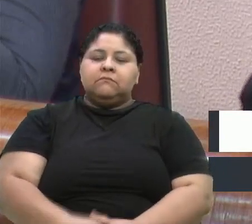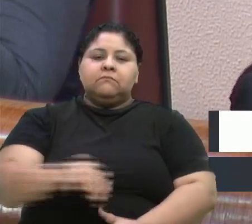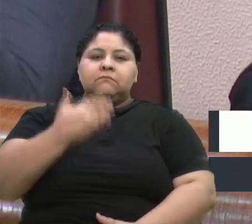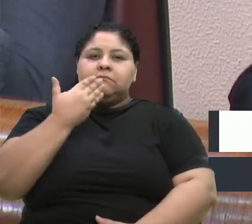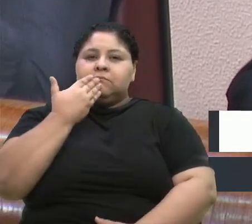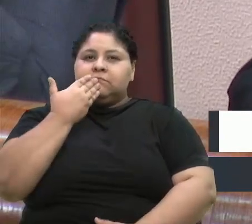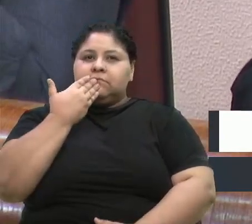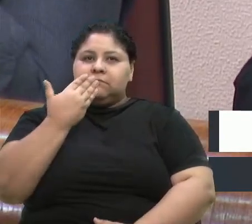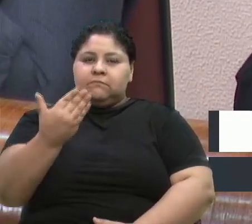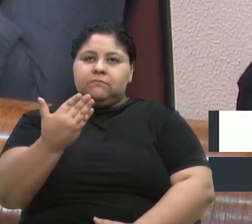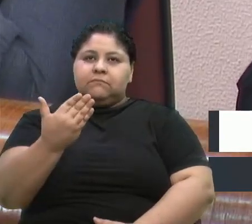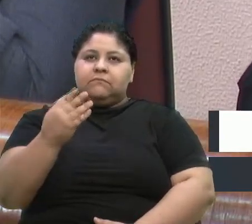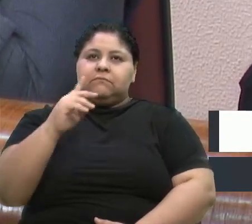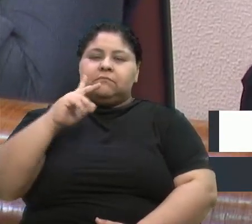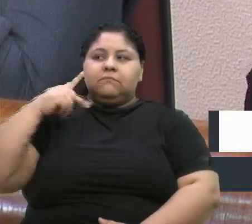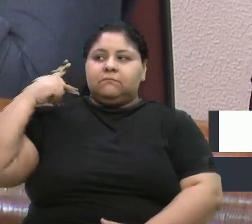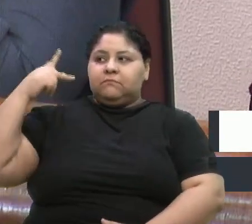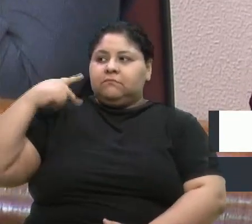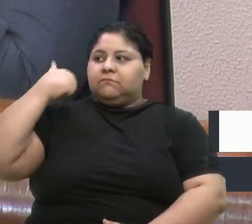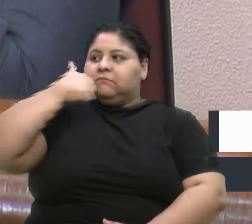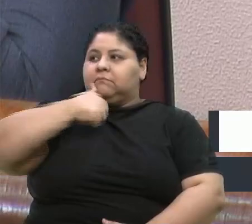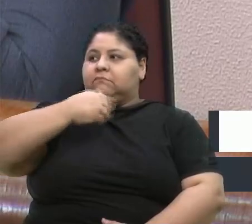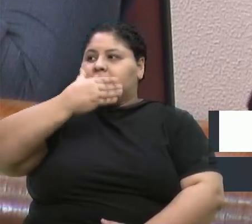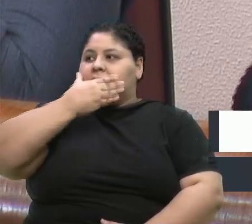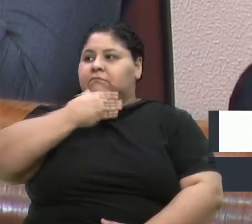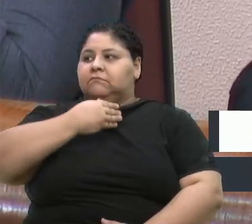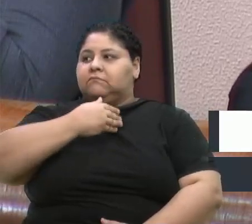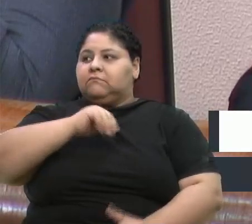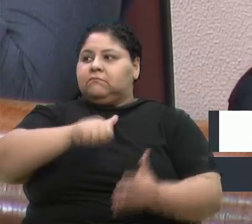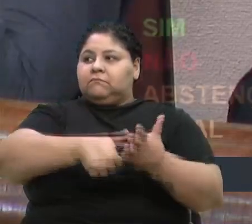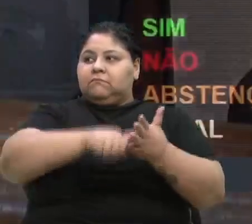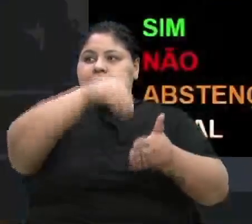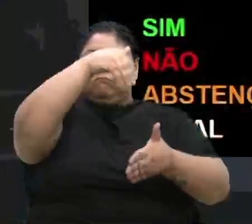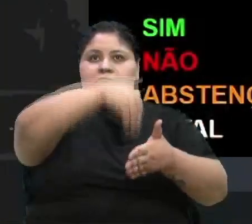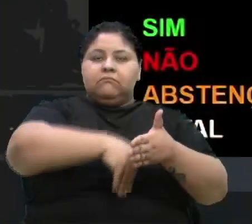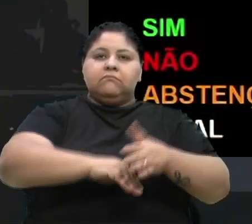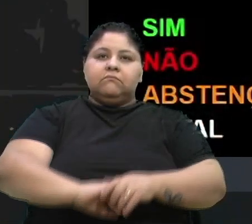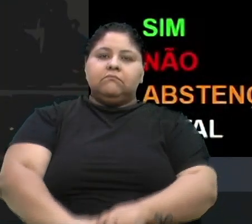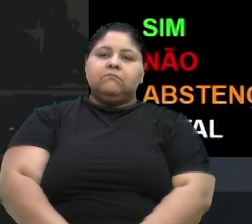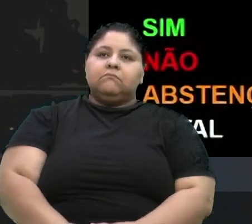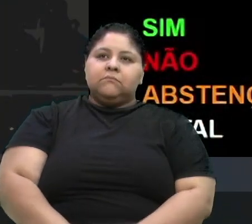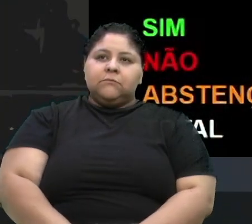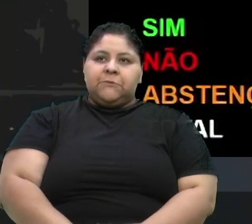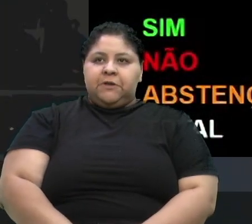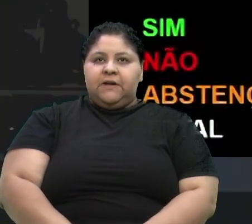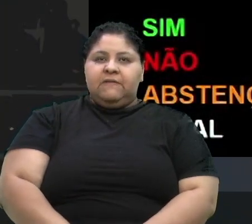Solicito, vereadores e vereadoras, que registrem seus votos.